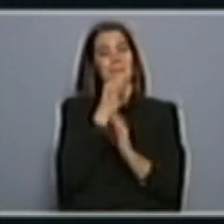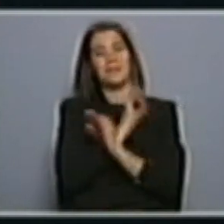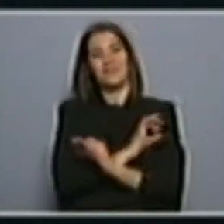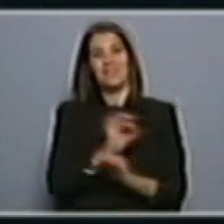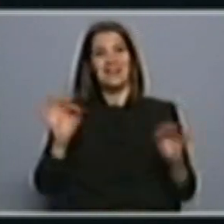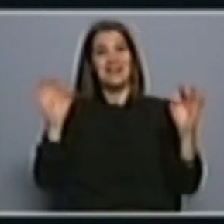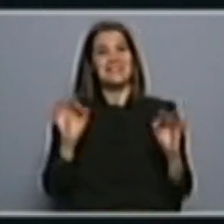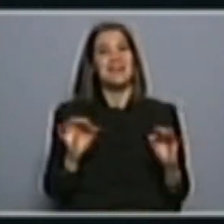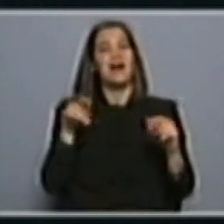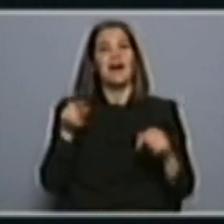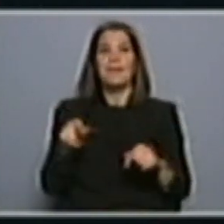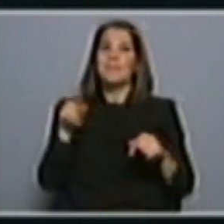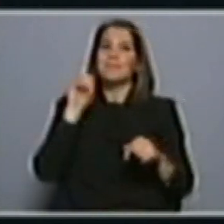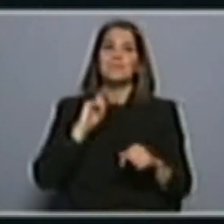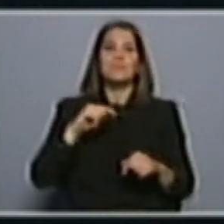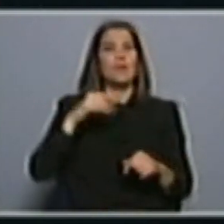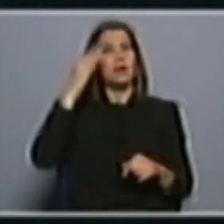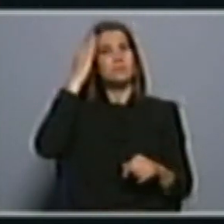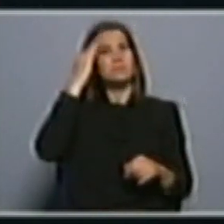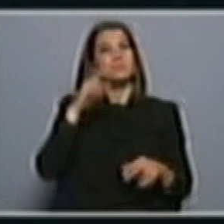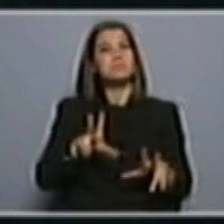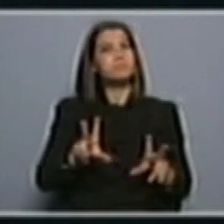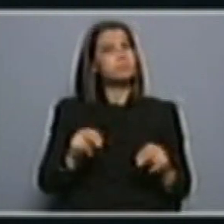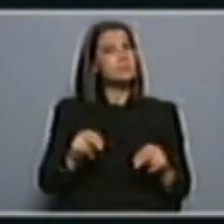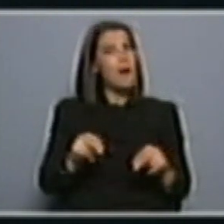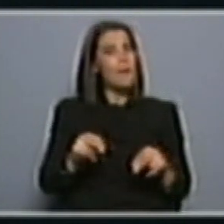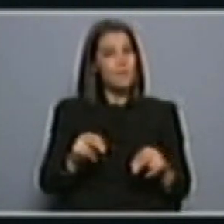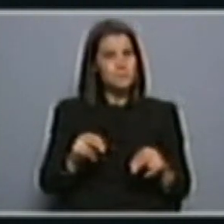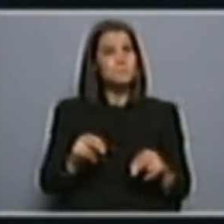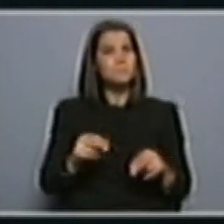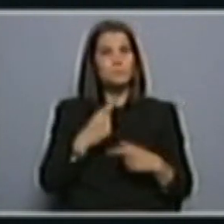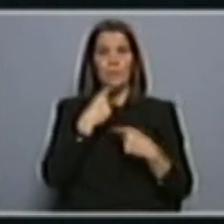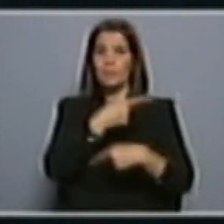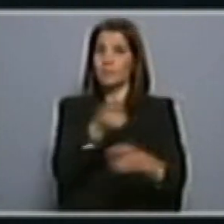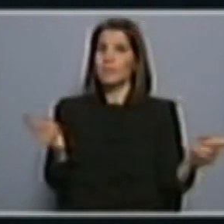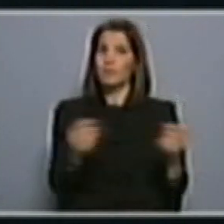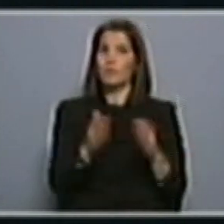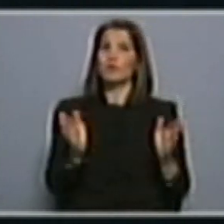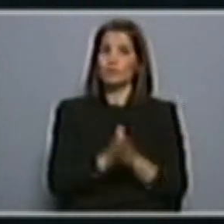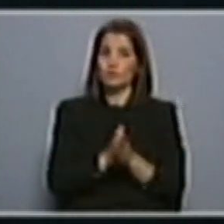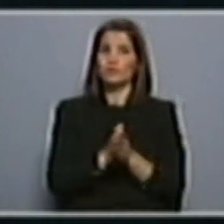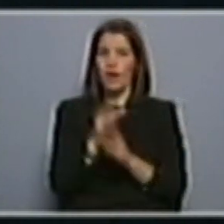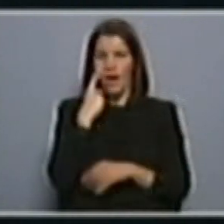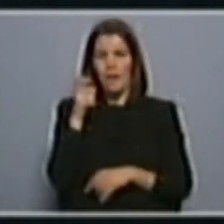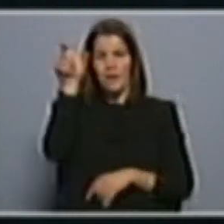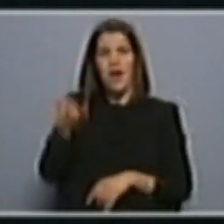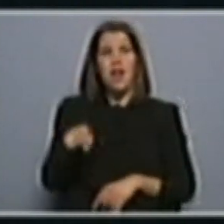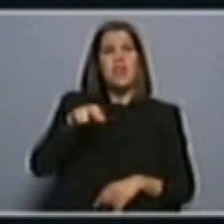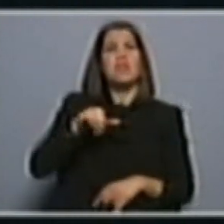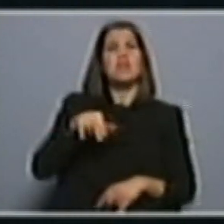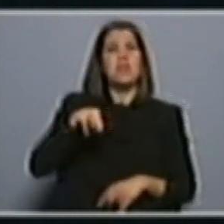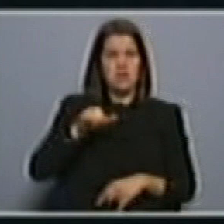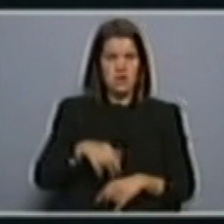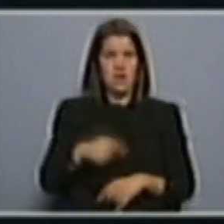maravilhosos, tem uma cabeça fresca, que é o que eu digo a toda a gente. Reparem na Nini. A Nini envelheceu